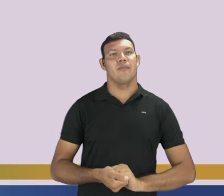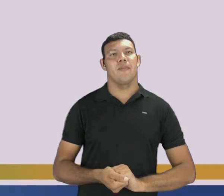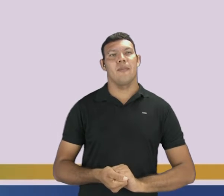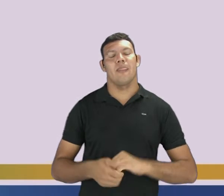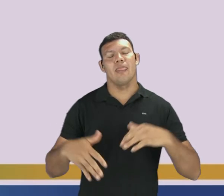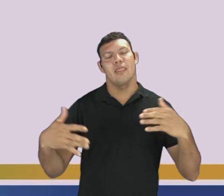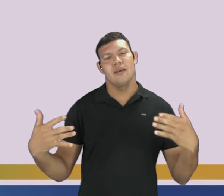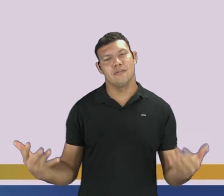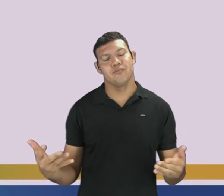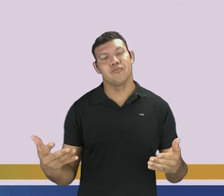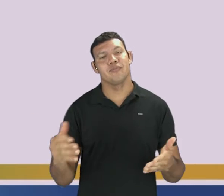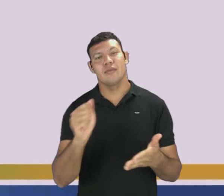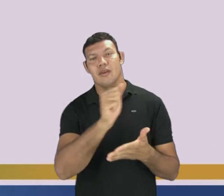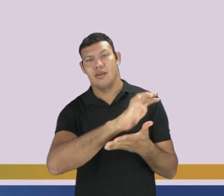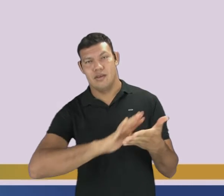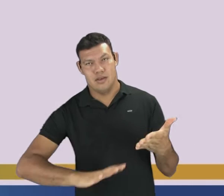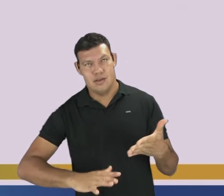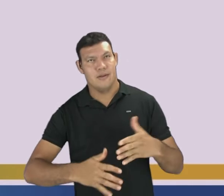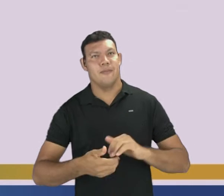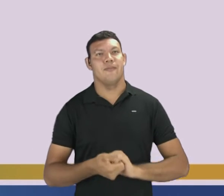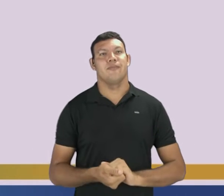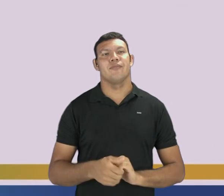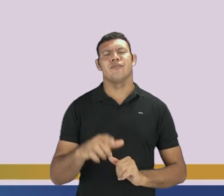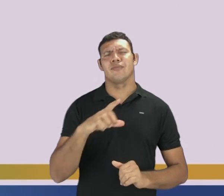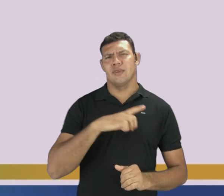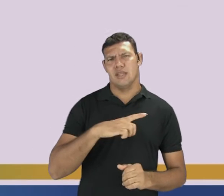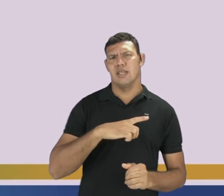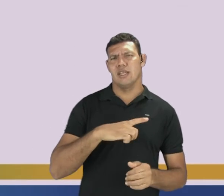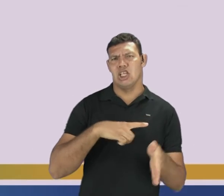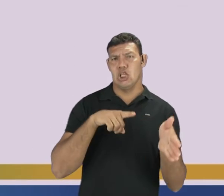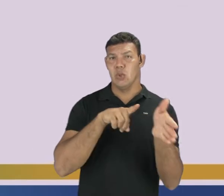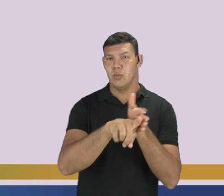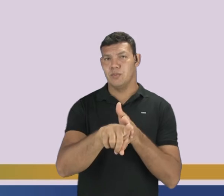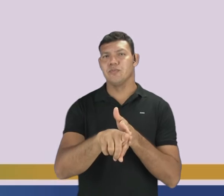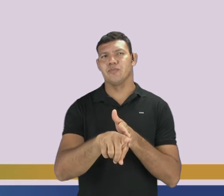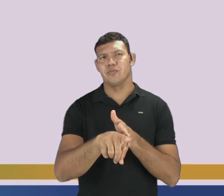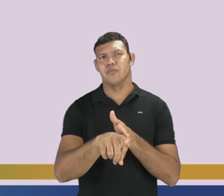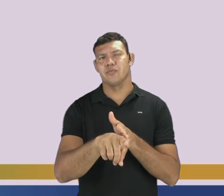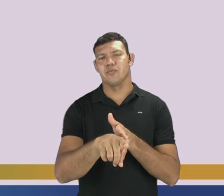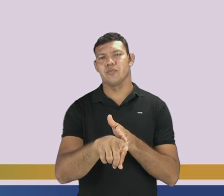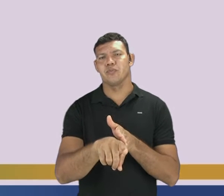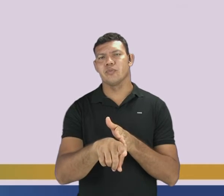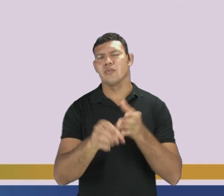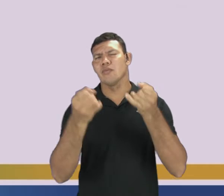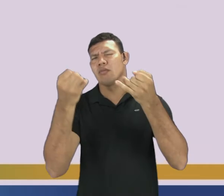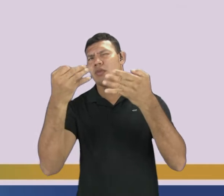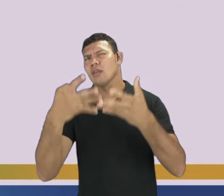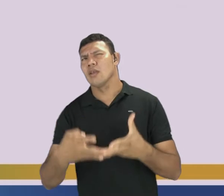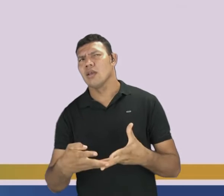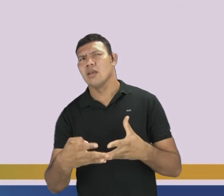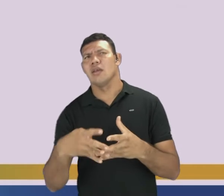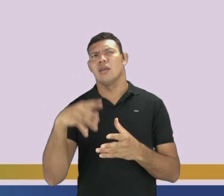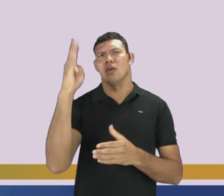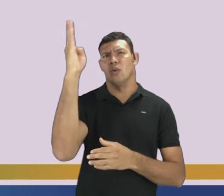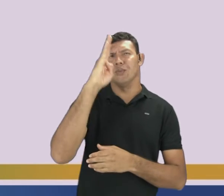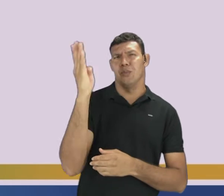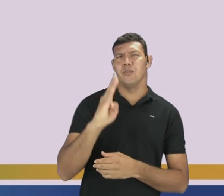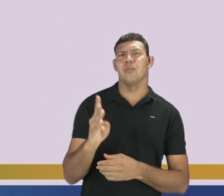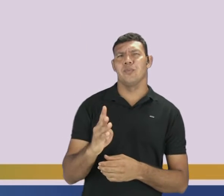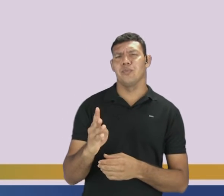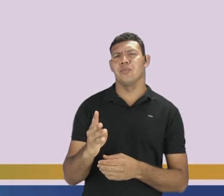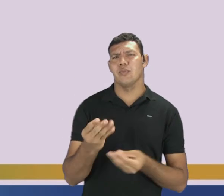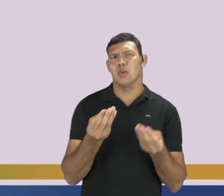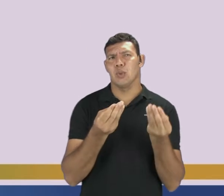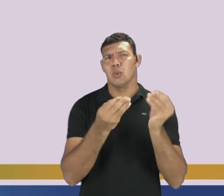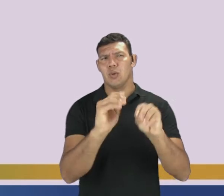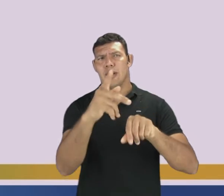E aí, o exercitando. Nós temos aí uma questão que diz o seguinte: embora o Brasil esteja colocado